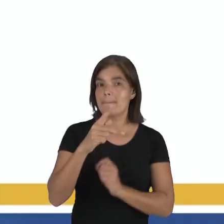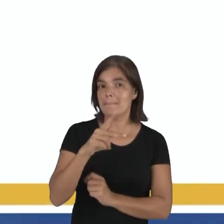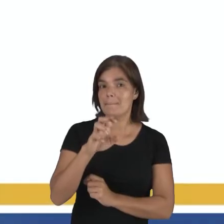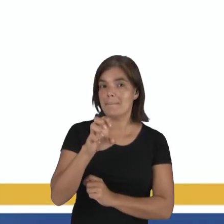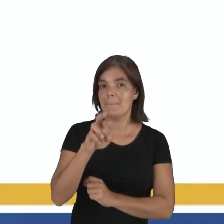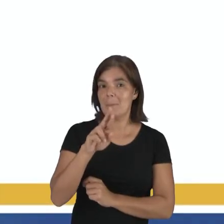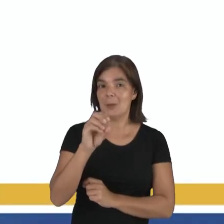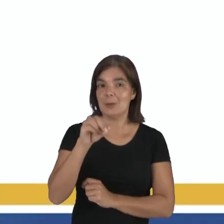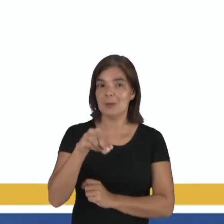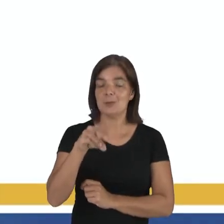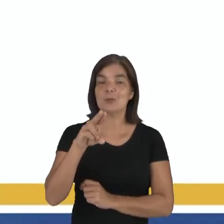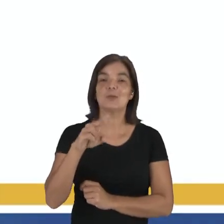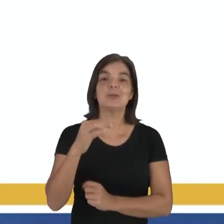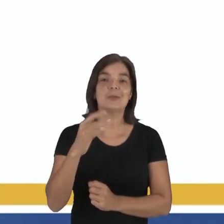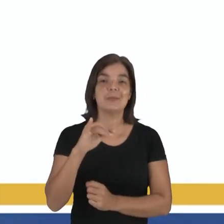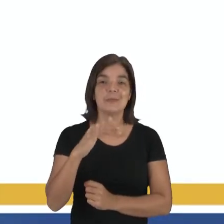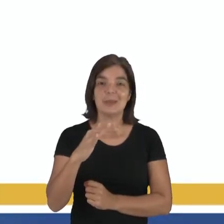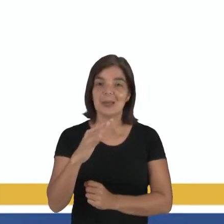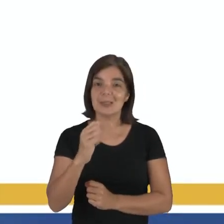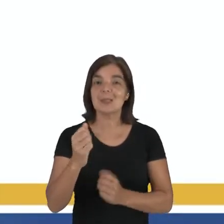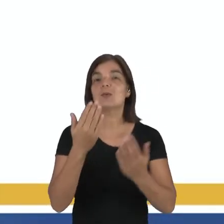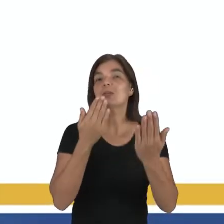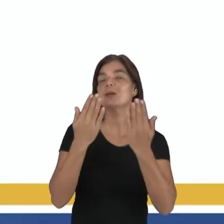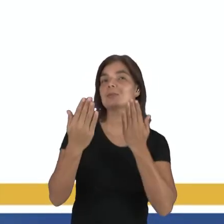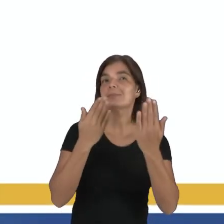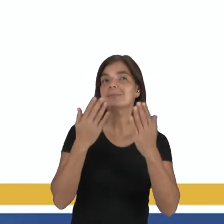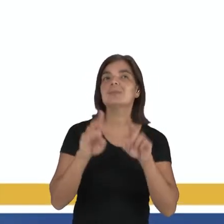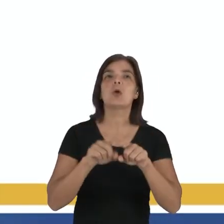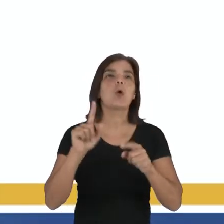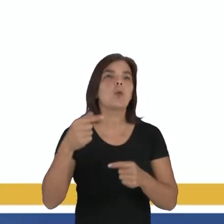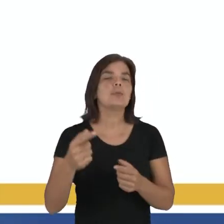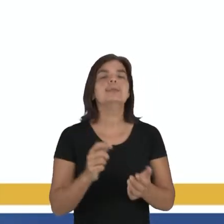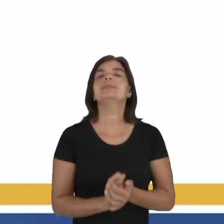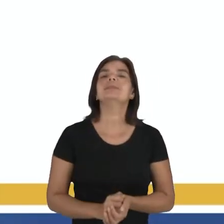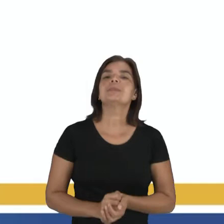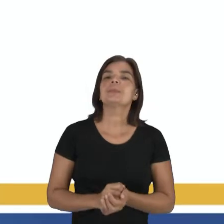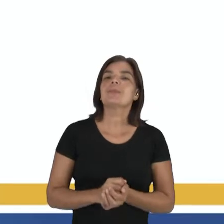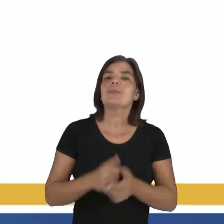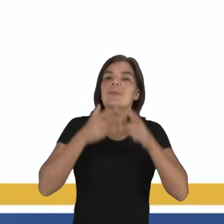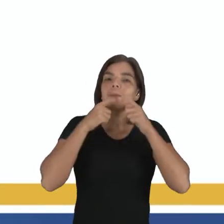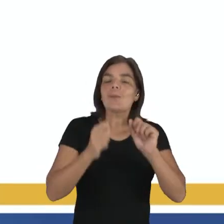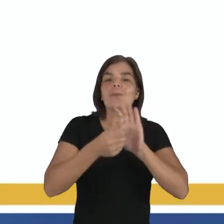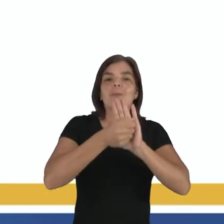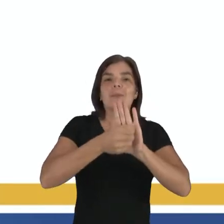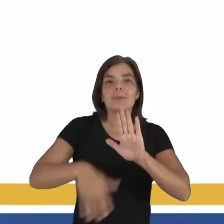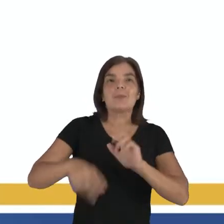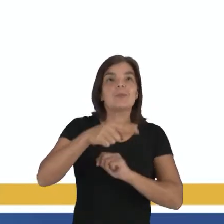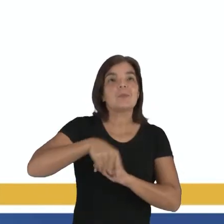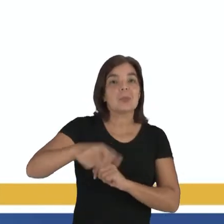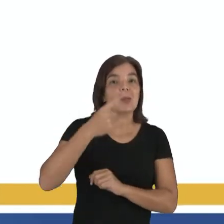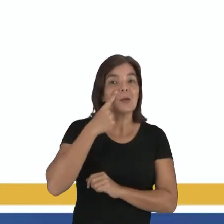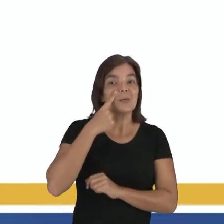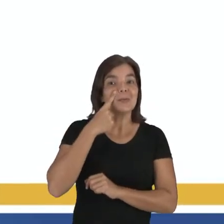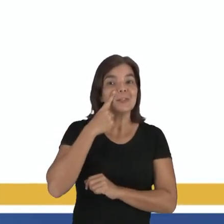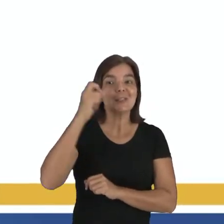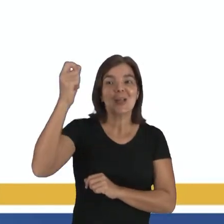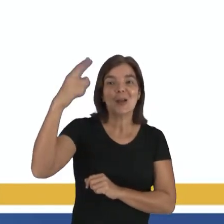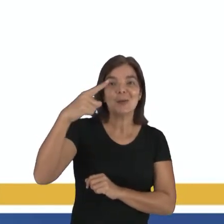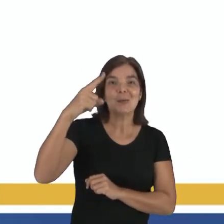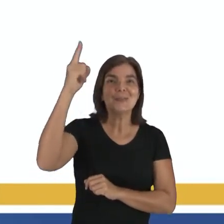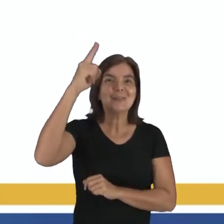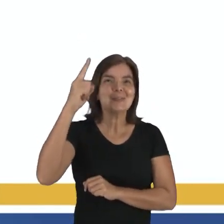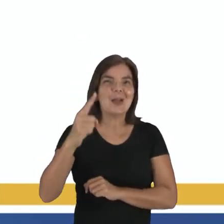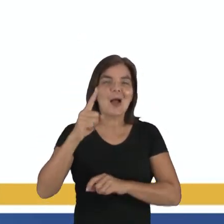personificação, conhecemos a comparação. Agora vamos conhecer outra figura de linguagem. Você é luz, é